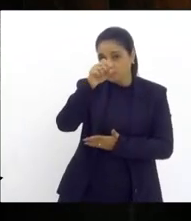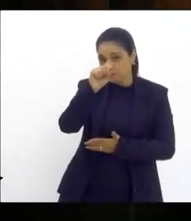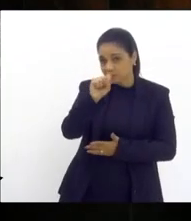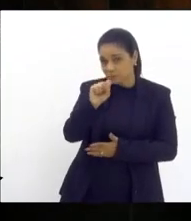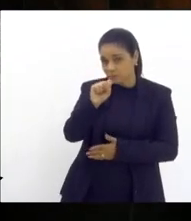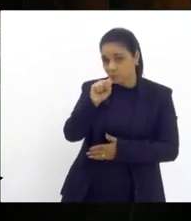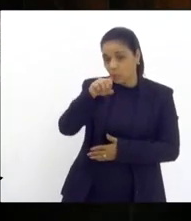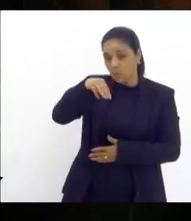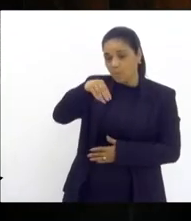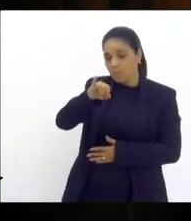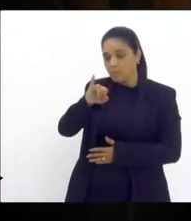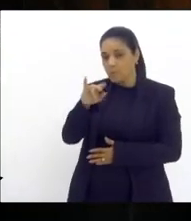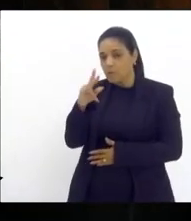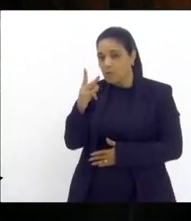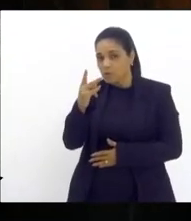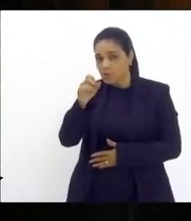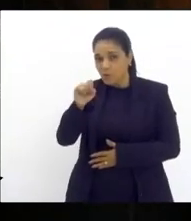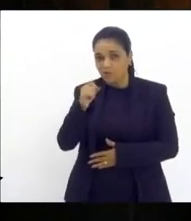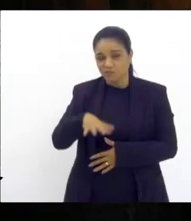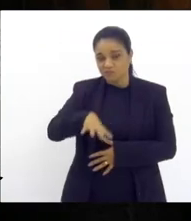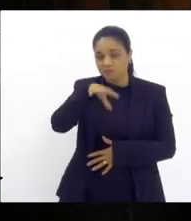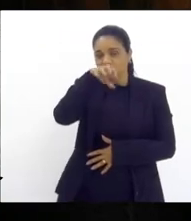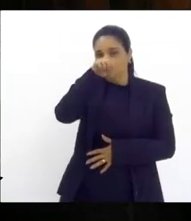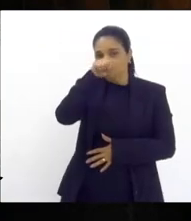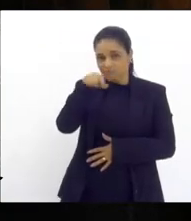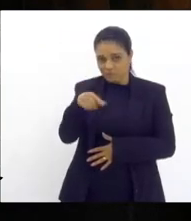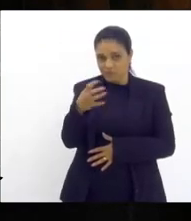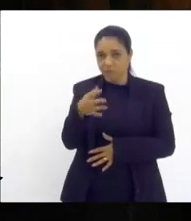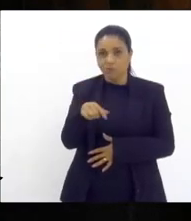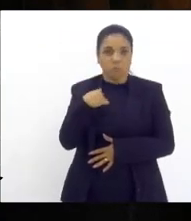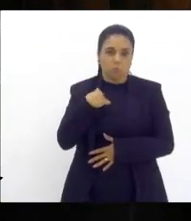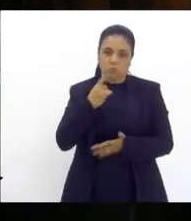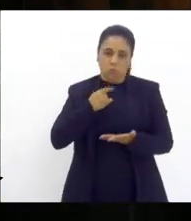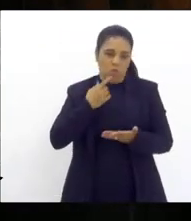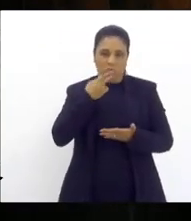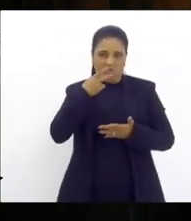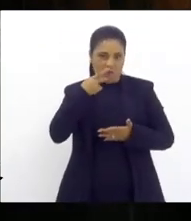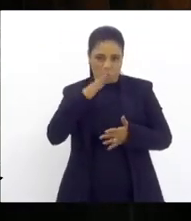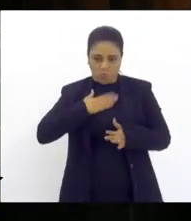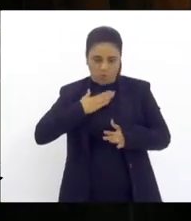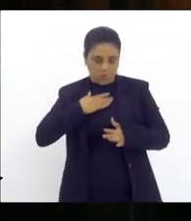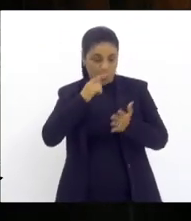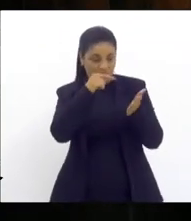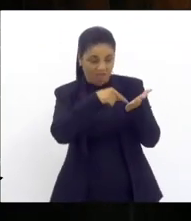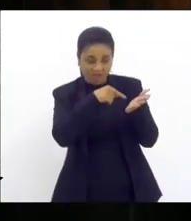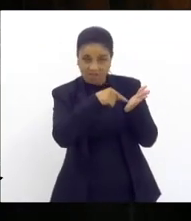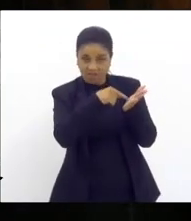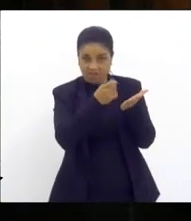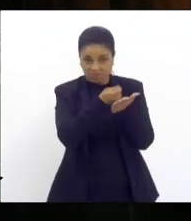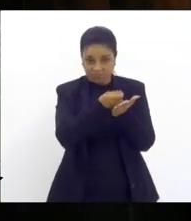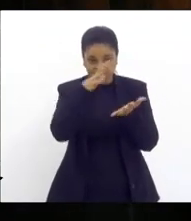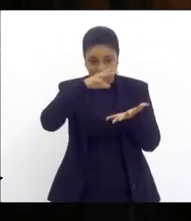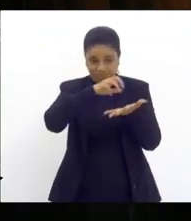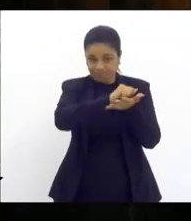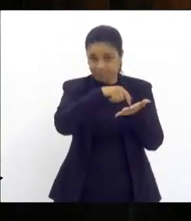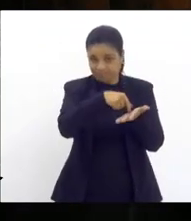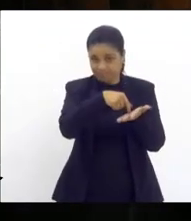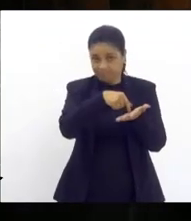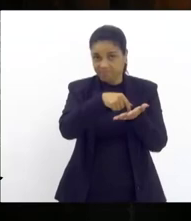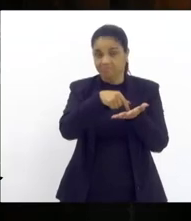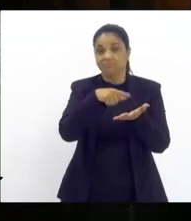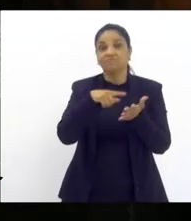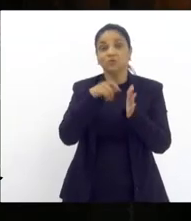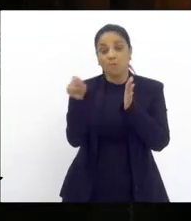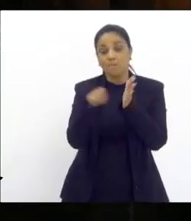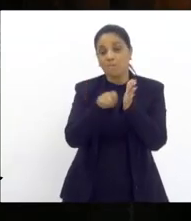milhões em respiradores e também não sou eu que tô falando porque tá aqui na imprensa e uma empresa de